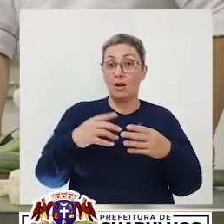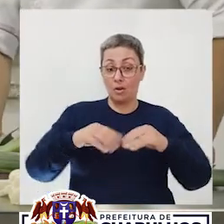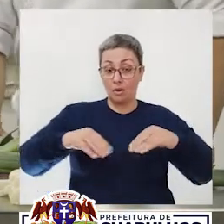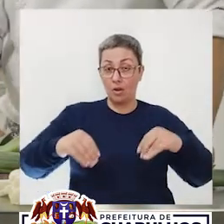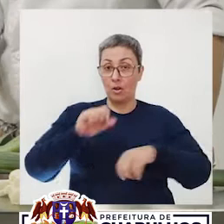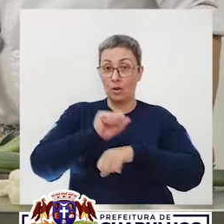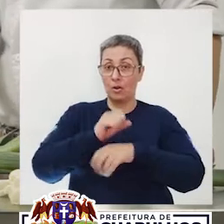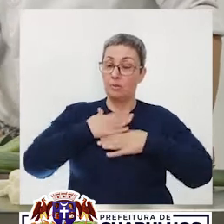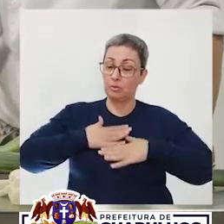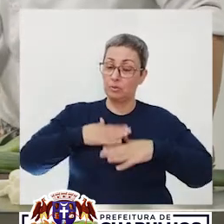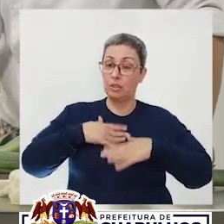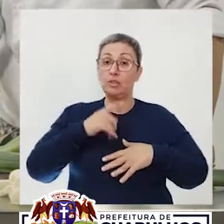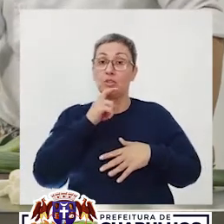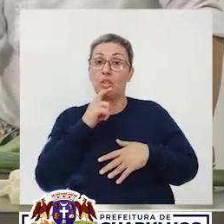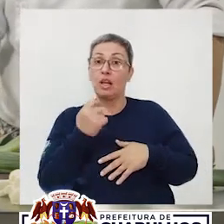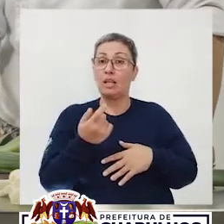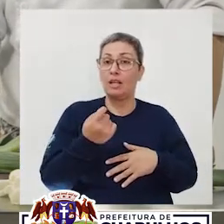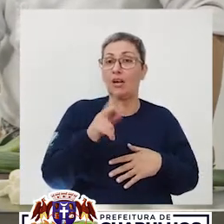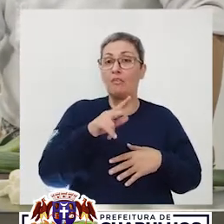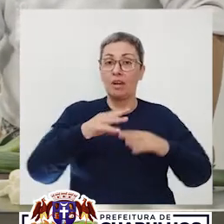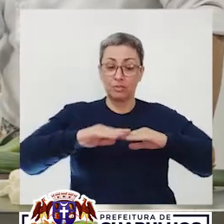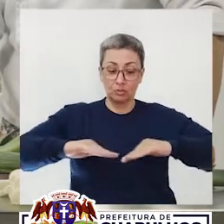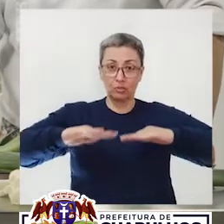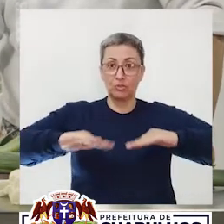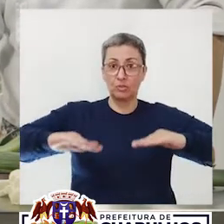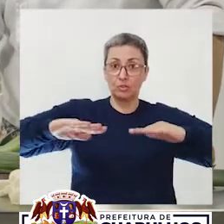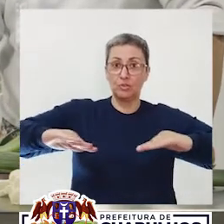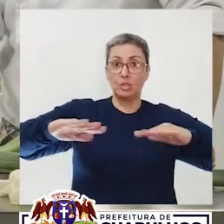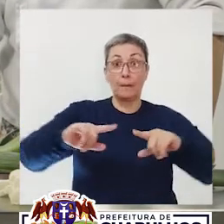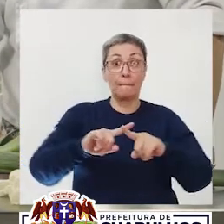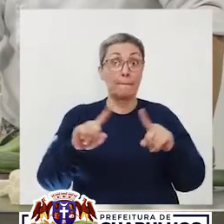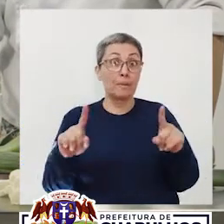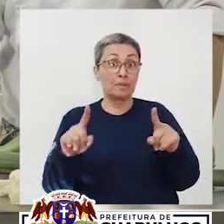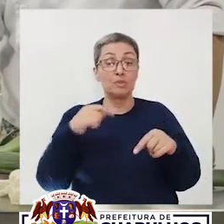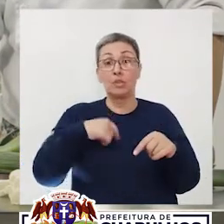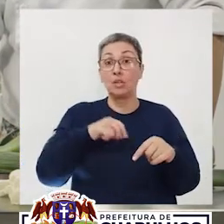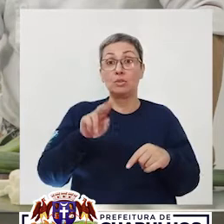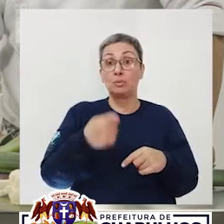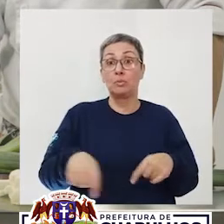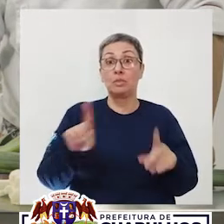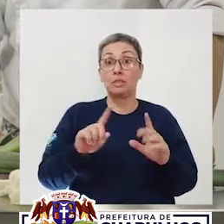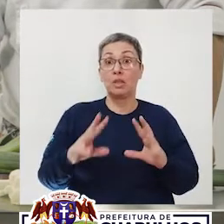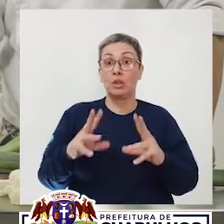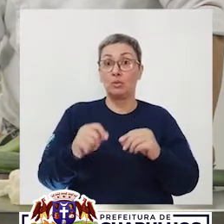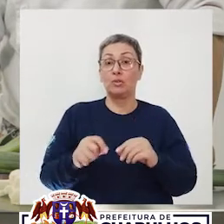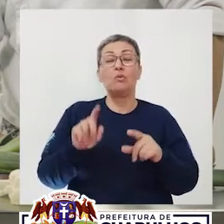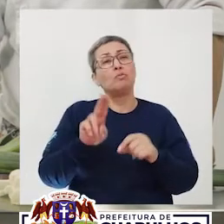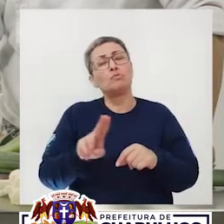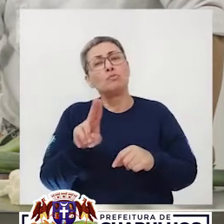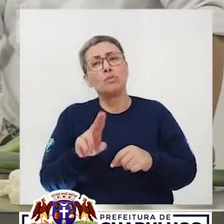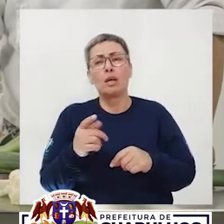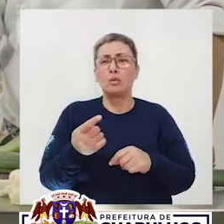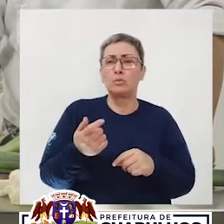Agora com a nossa massa já descansada e um pouco gelada, a gente vai abrir. Só que no caso, eu não vou precisar de toda, vou